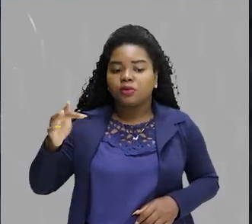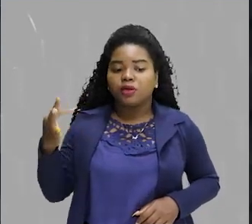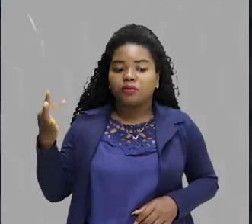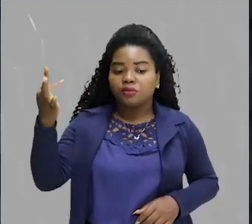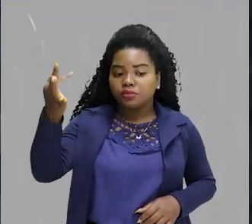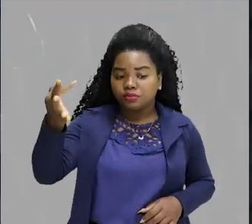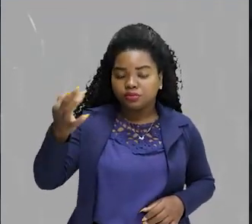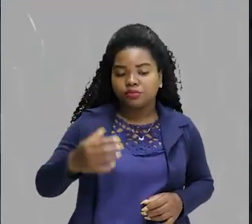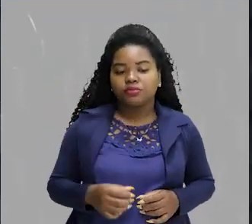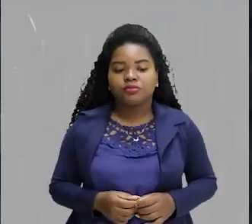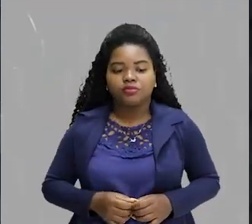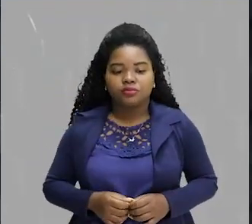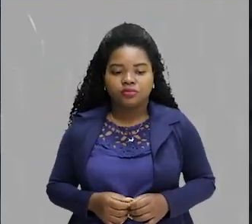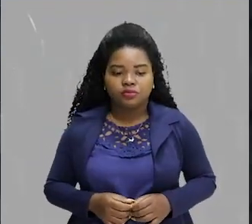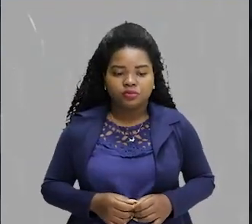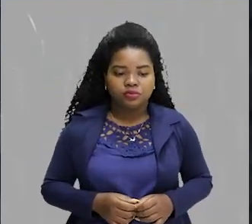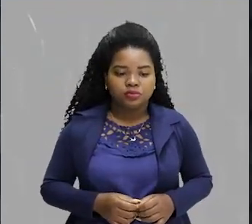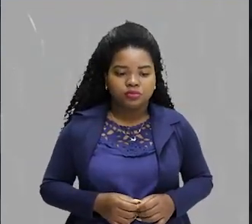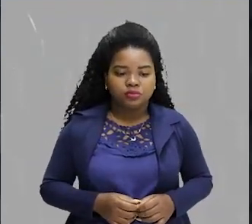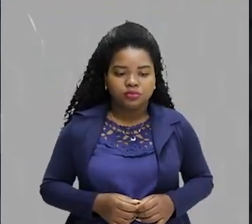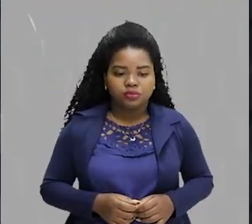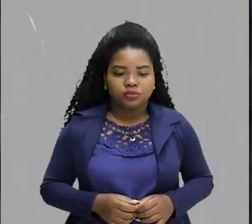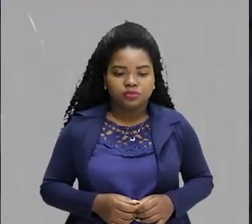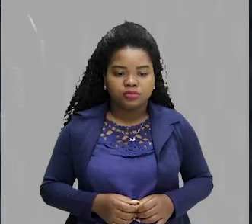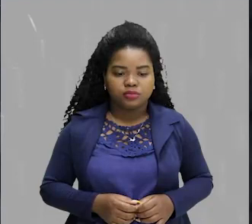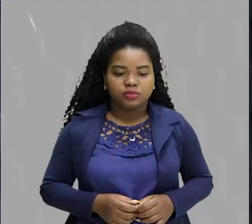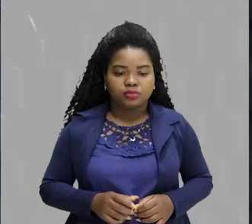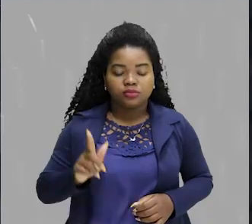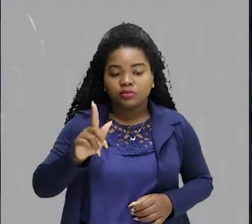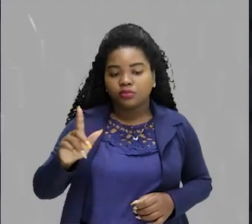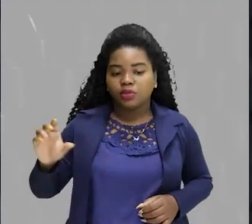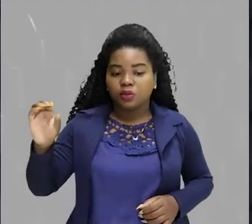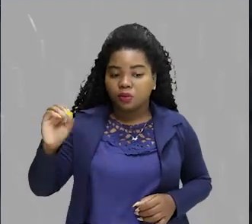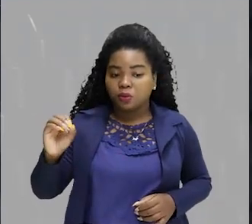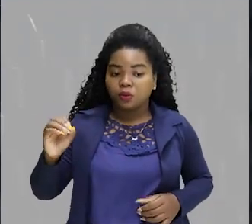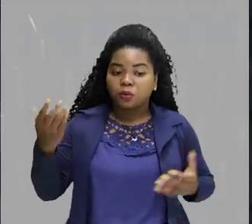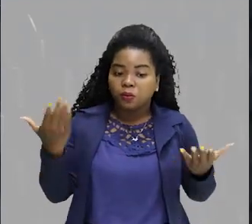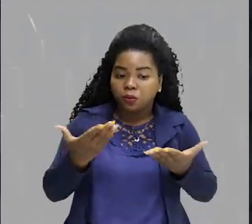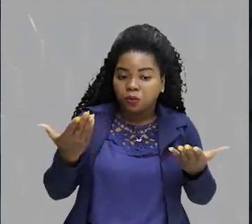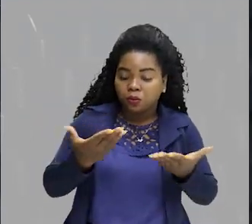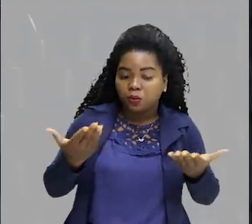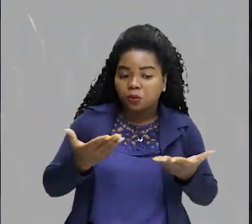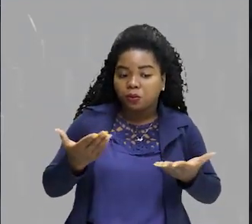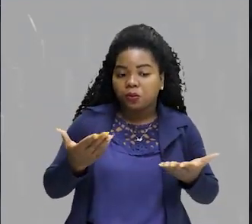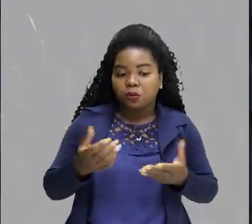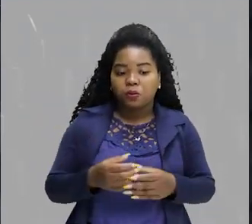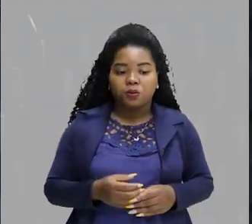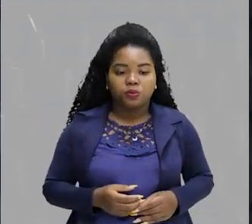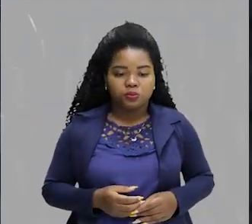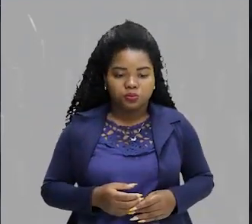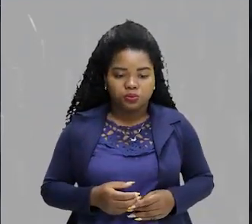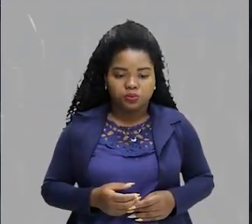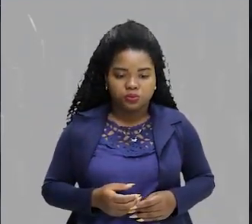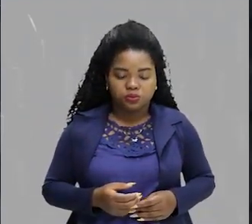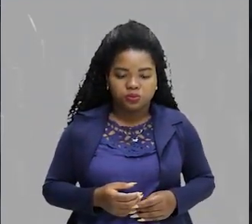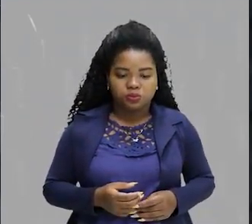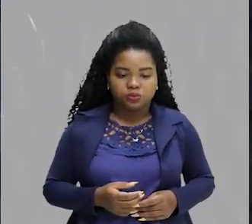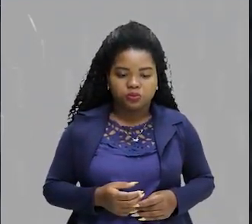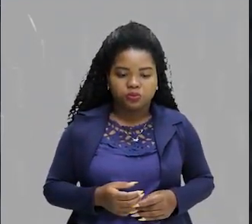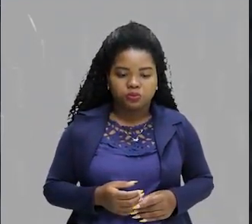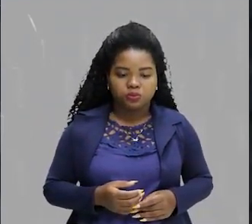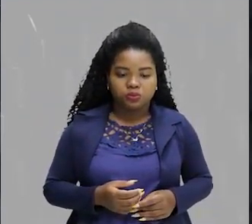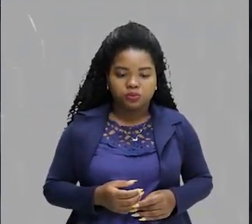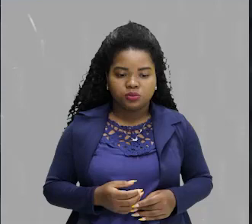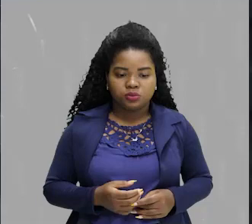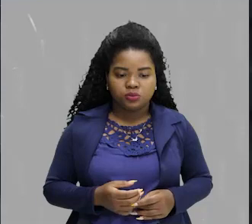futuro. She goes to school by car. Goes é presente, olha o S no final. She has gone